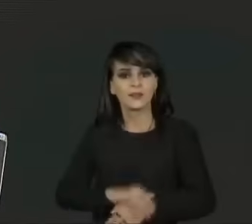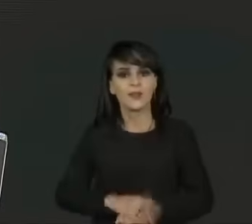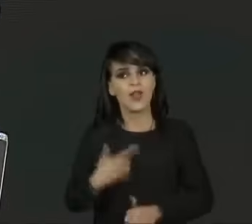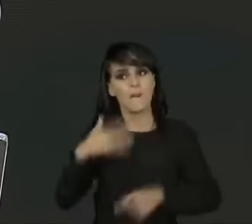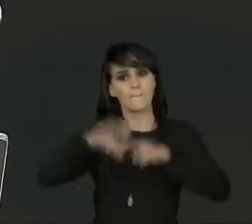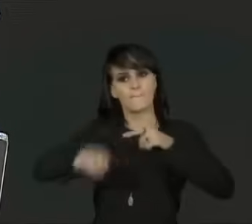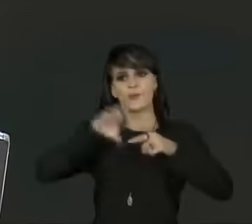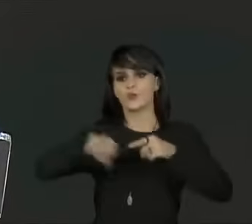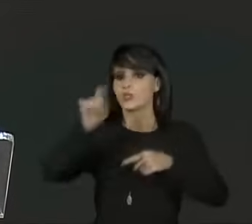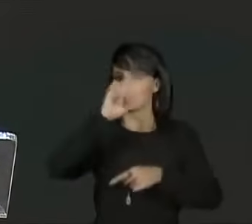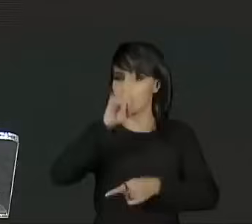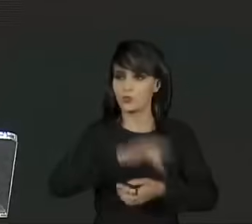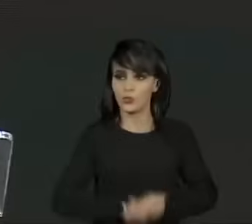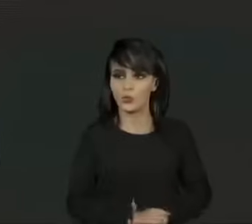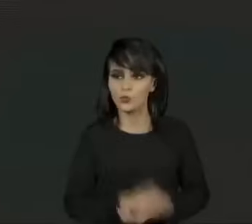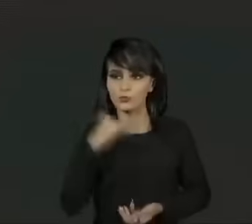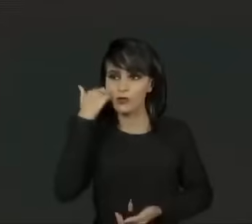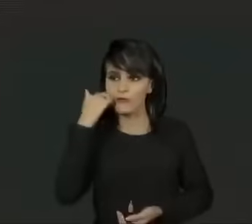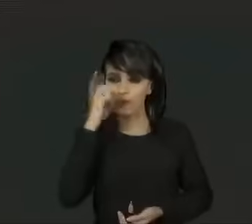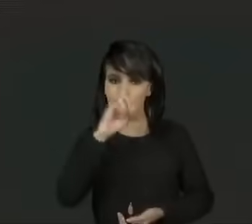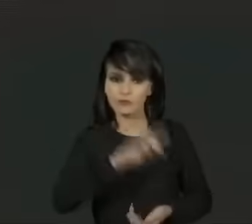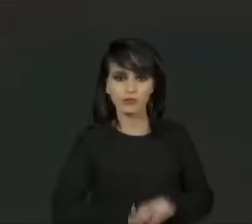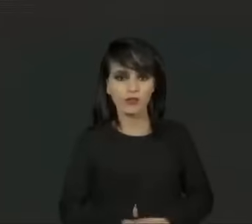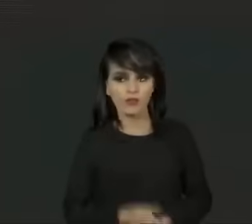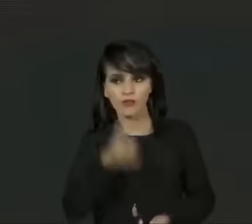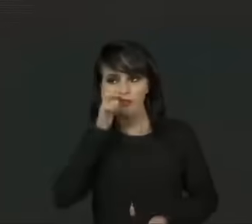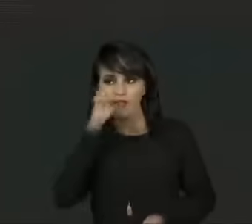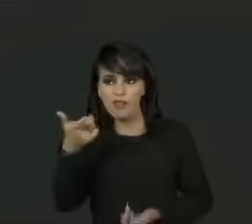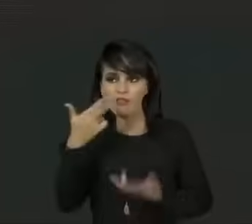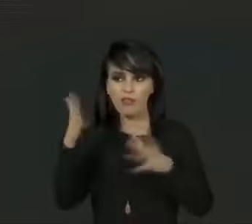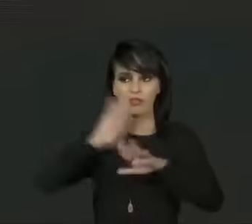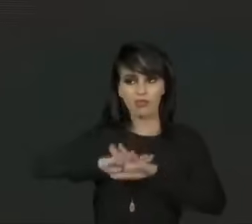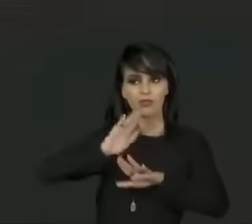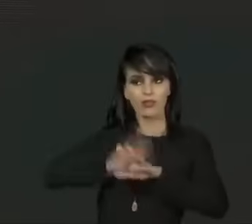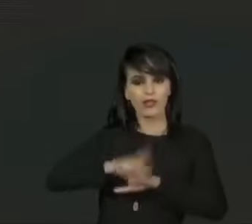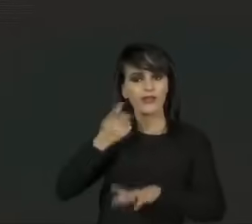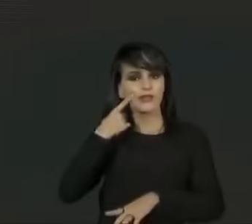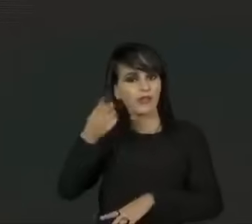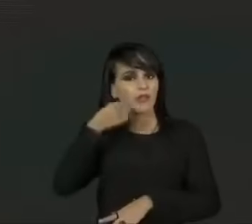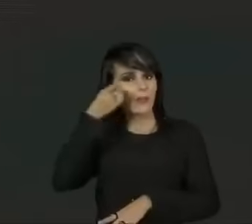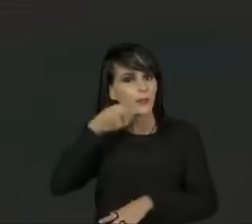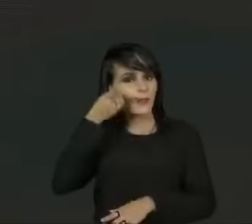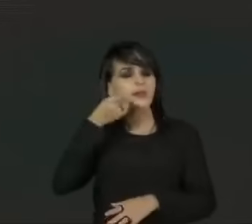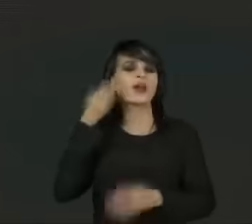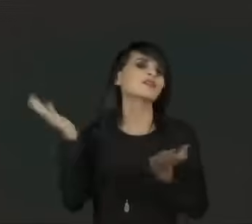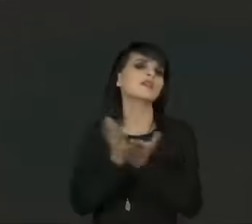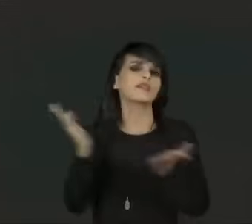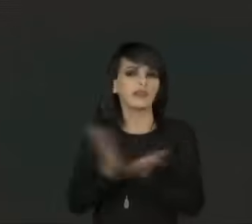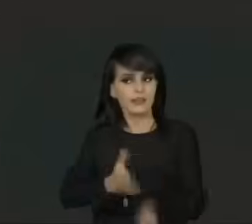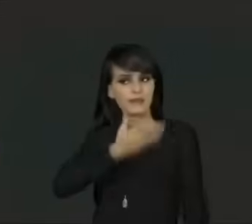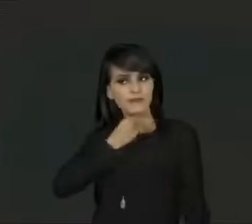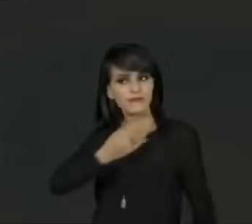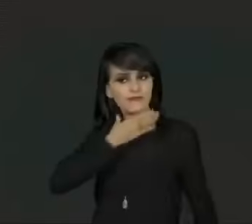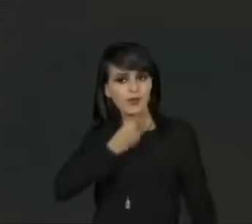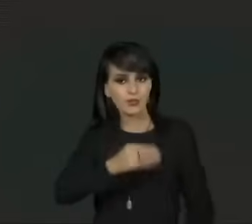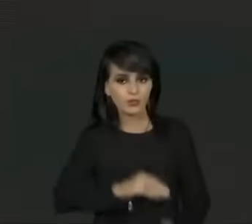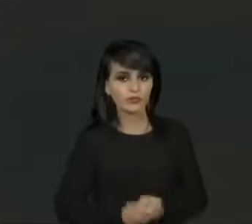puxa saco sem vergonha com interesses escuros como eu tô vendo alguns deputad evangélico aí cambada de